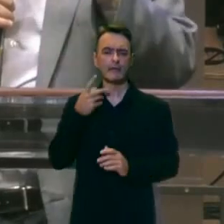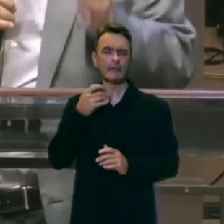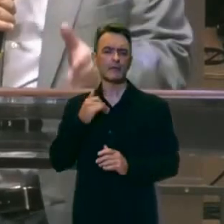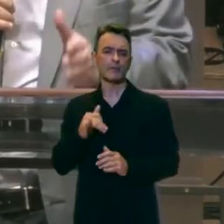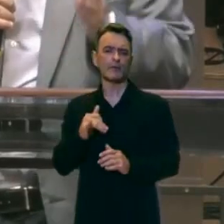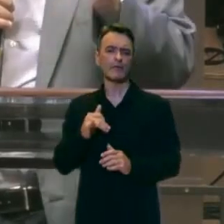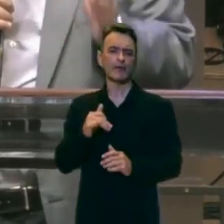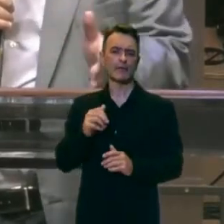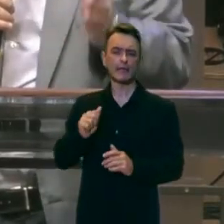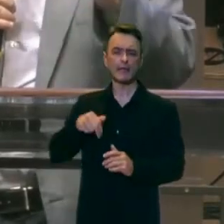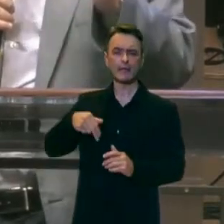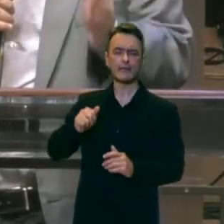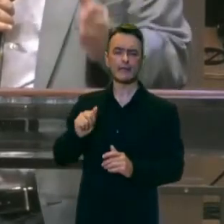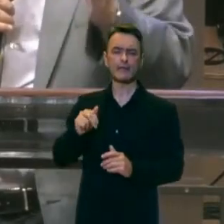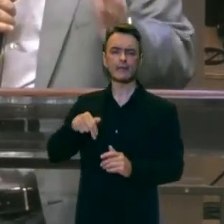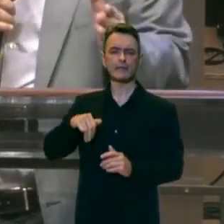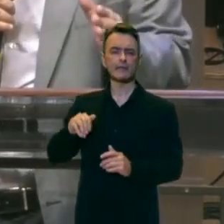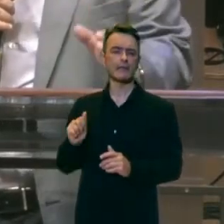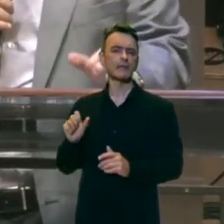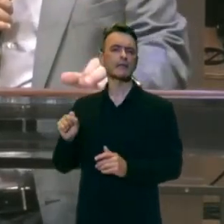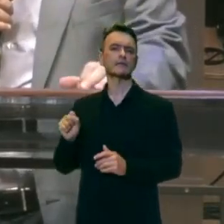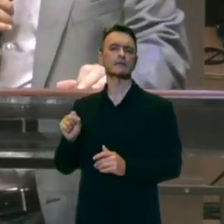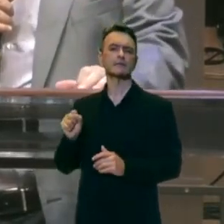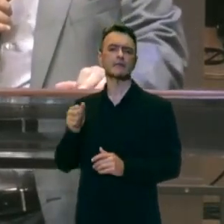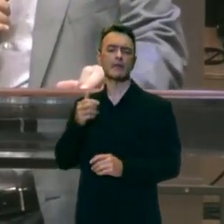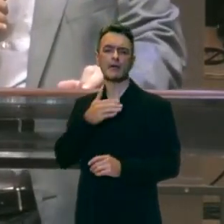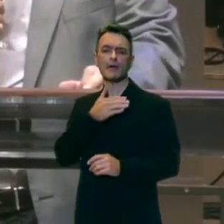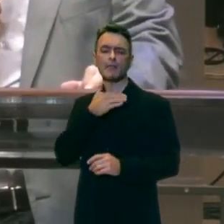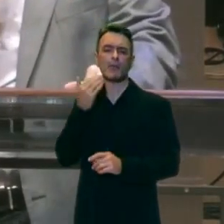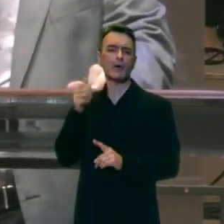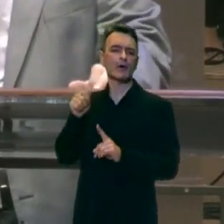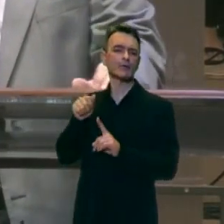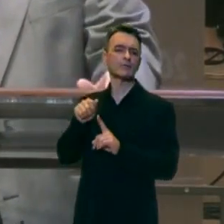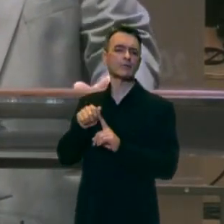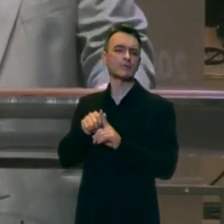profeta Ananias morreu no 7º mês daquele mesmo ano.